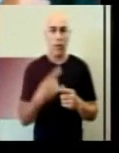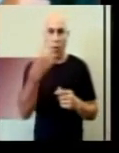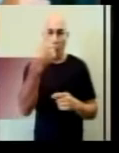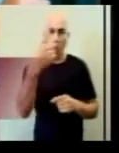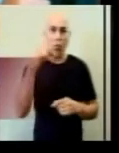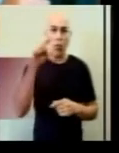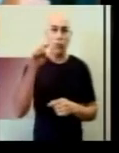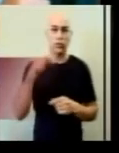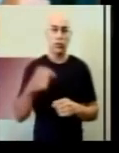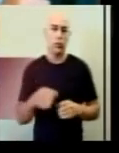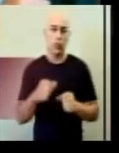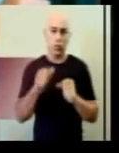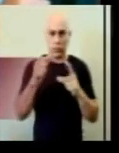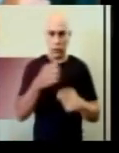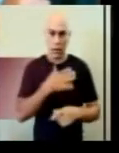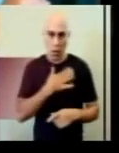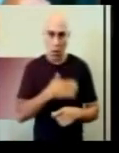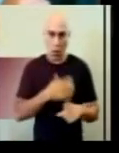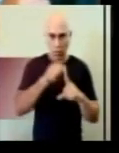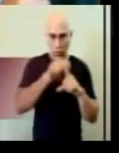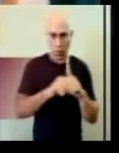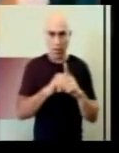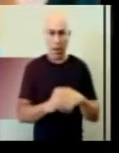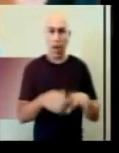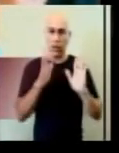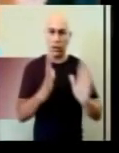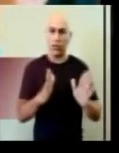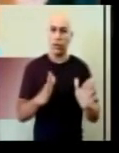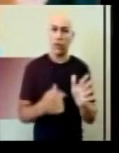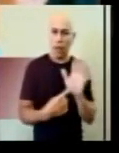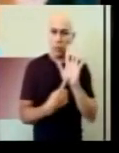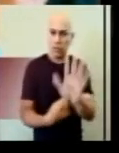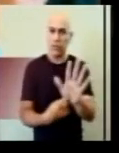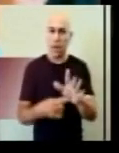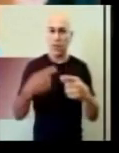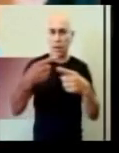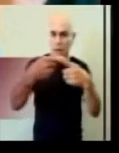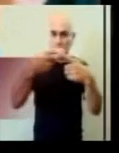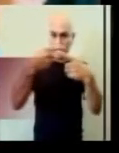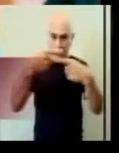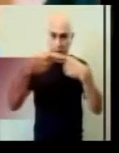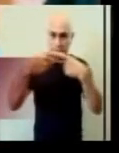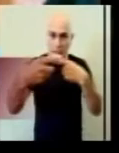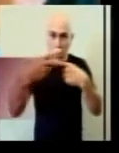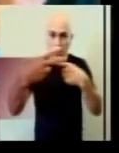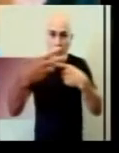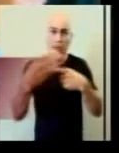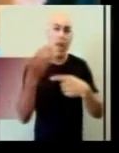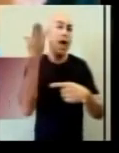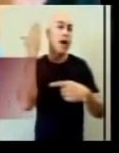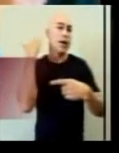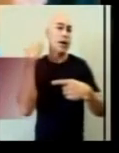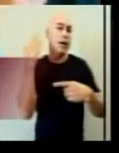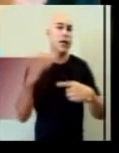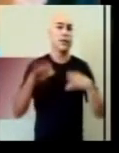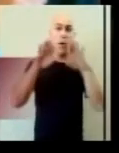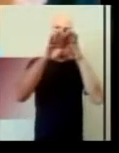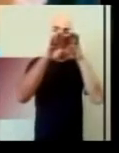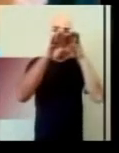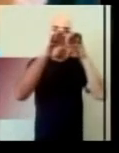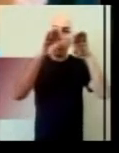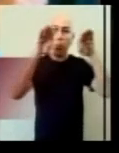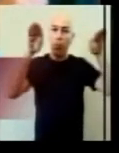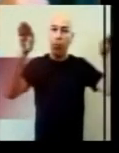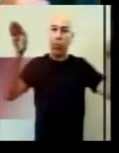1/8, nós estávamos ali já umas 3 semanas em um platô de alta que